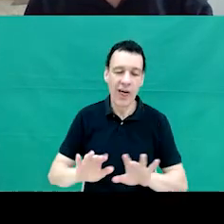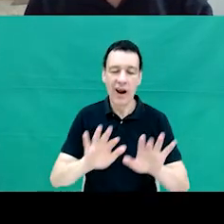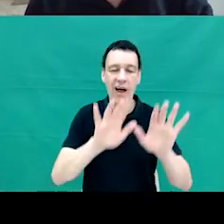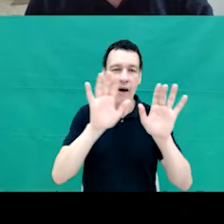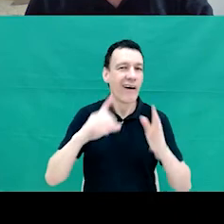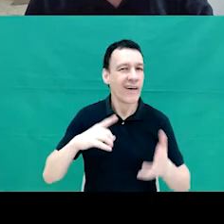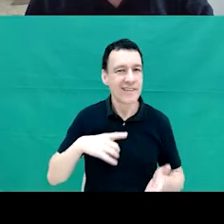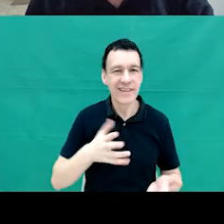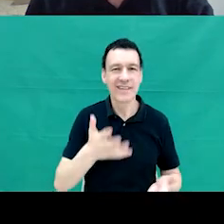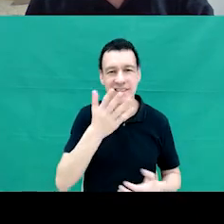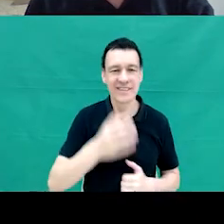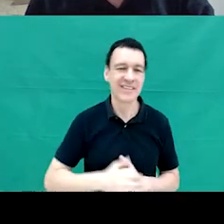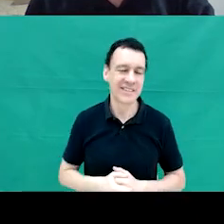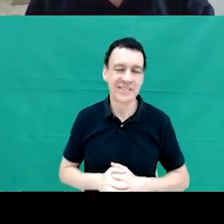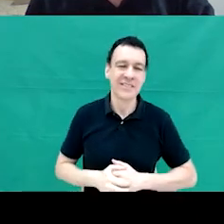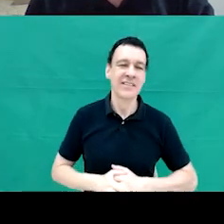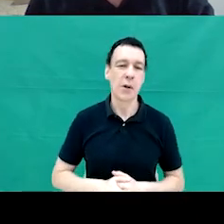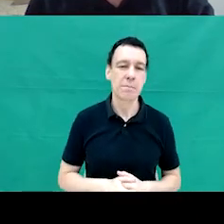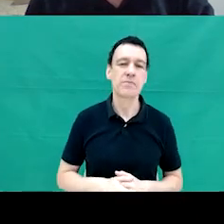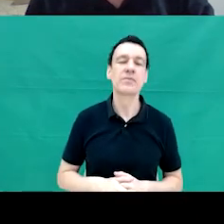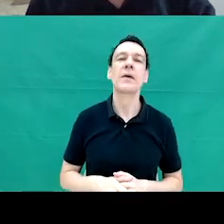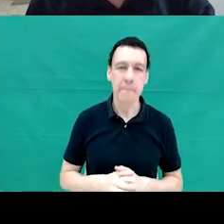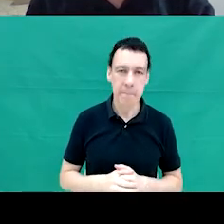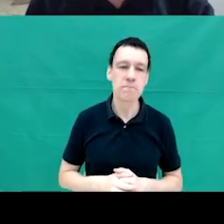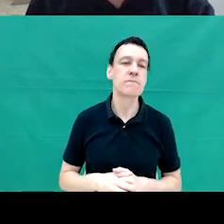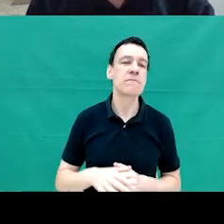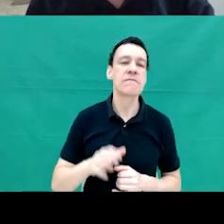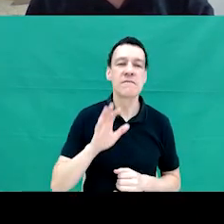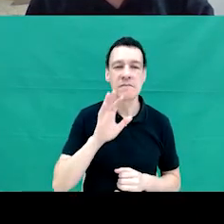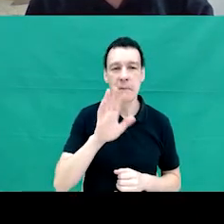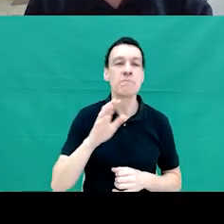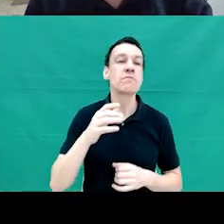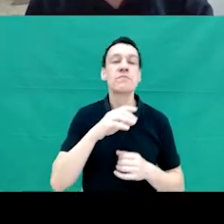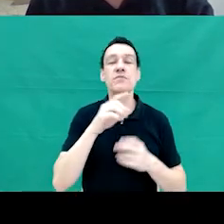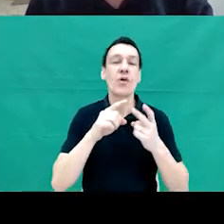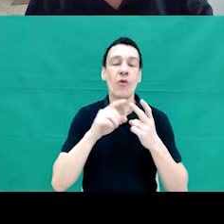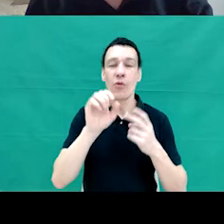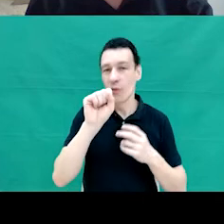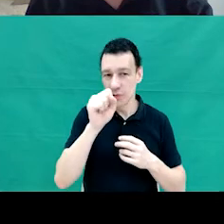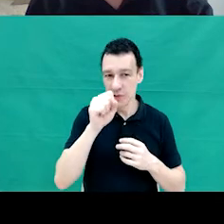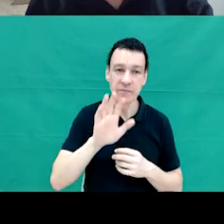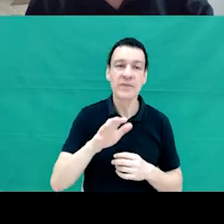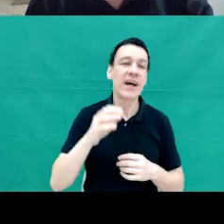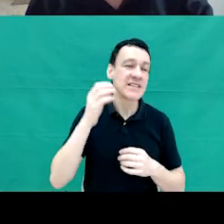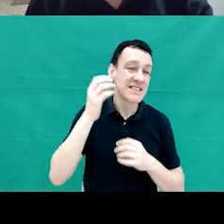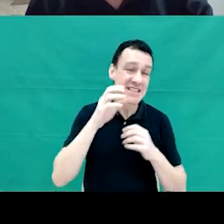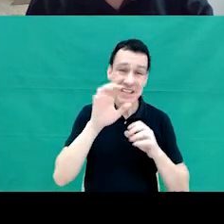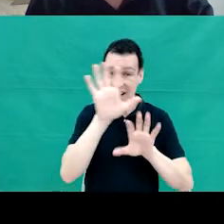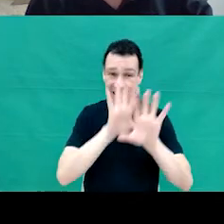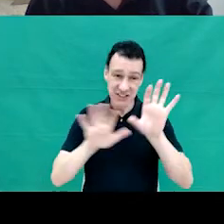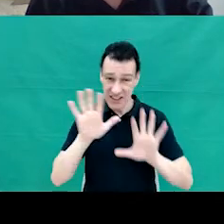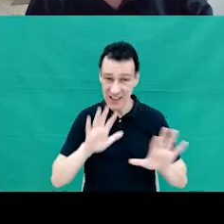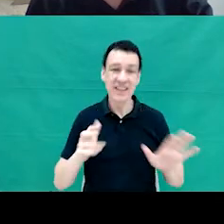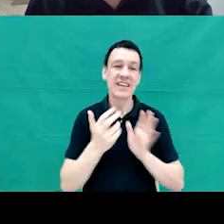Estética e design minimalista. Os pontos são manter o conteúdo e o design visual da interface do usuário, enfocando